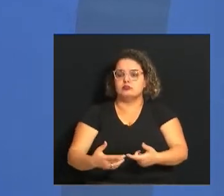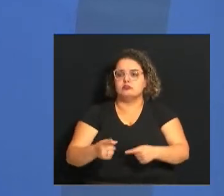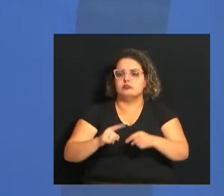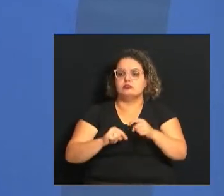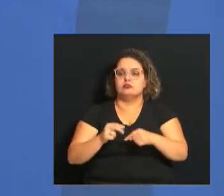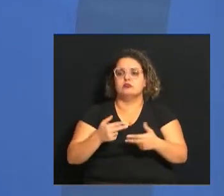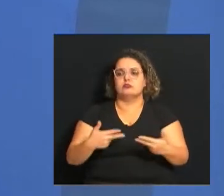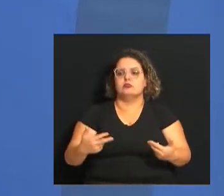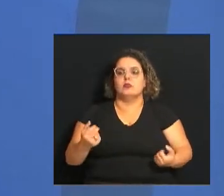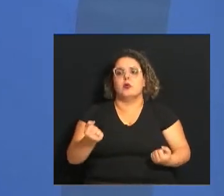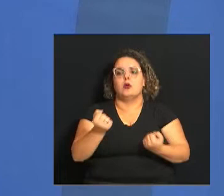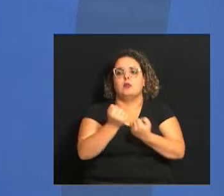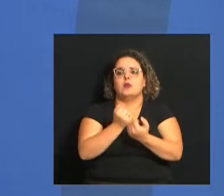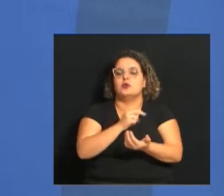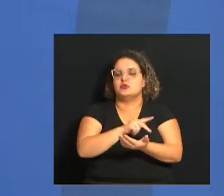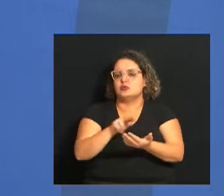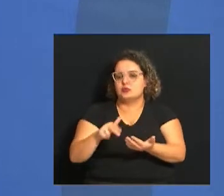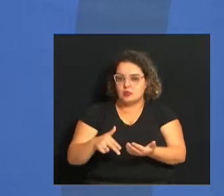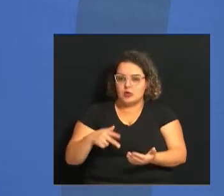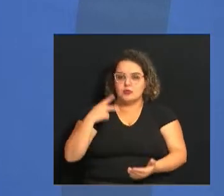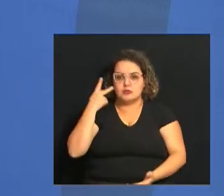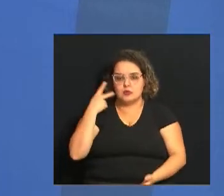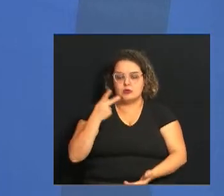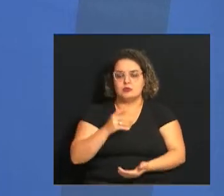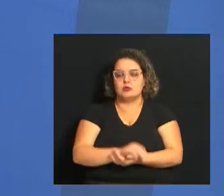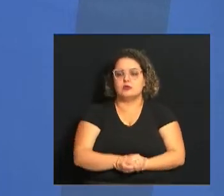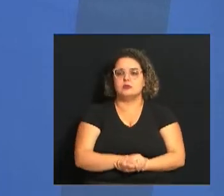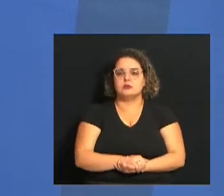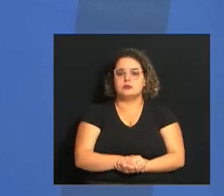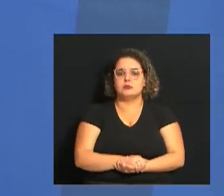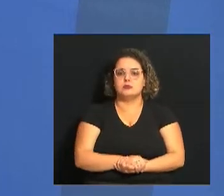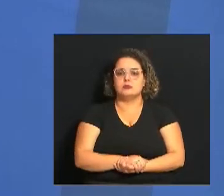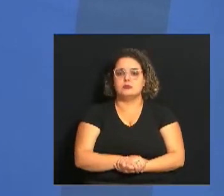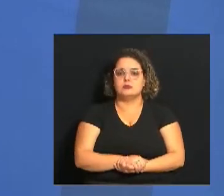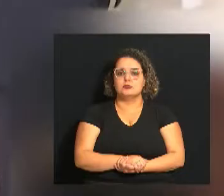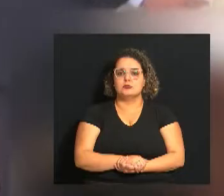apoio de diversos parlamentares.